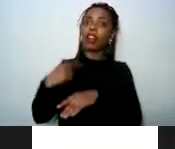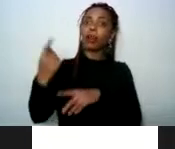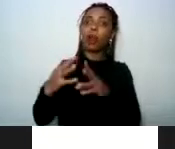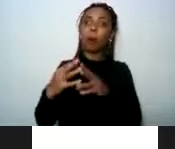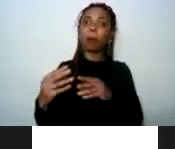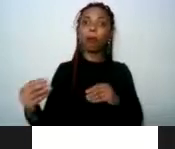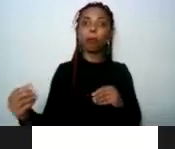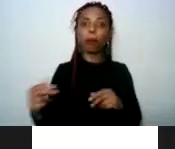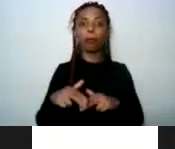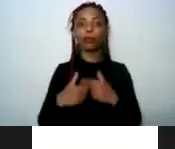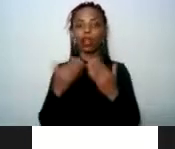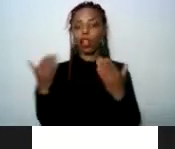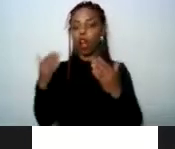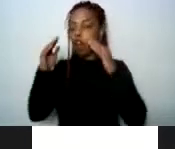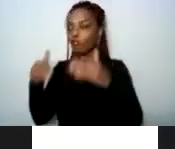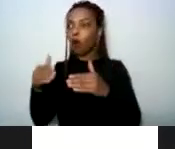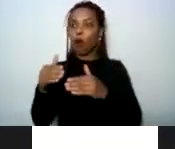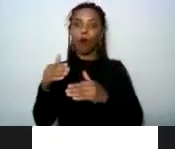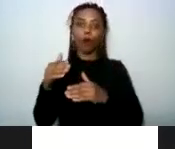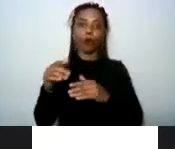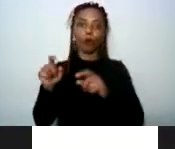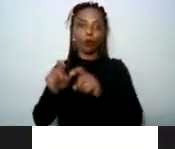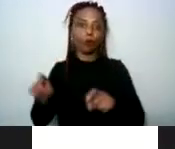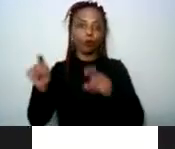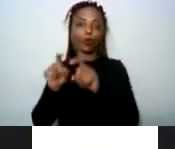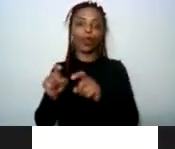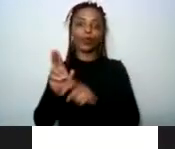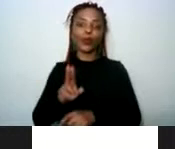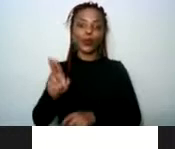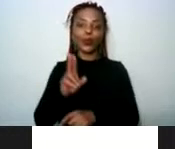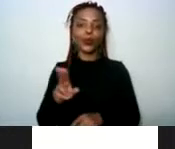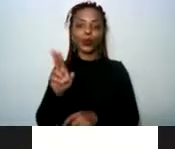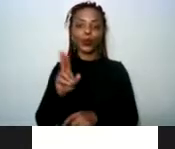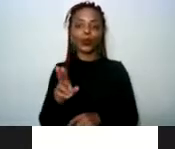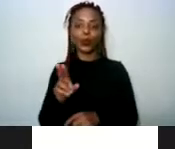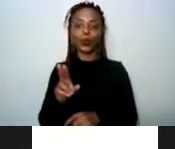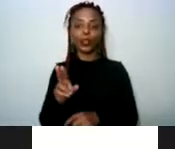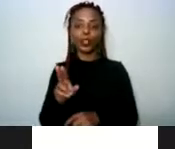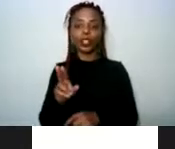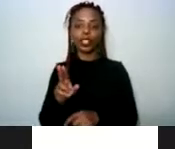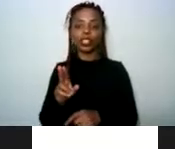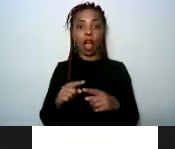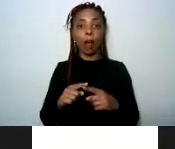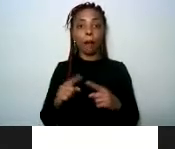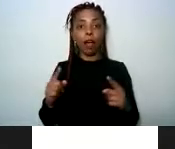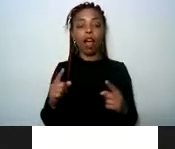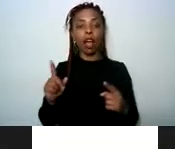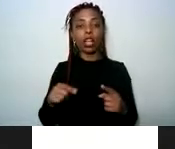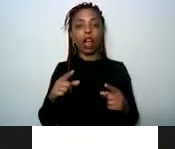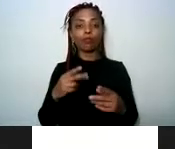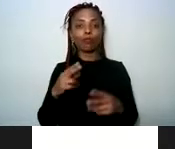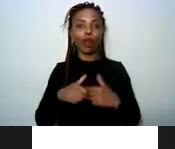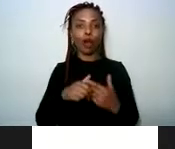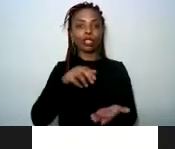informatização ou quanto pela essa mudança de centros da cidade de São Paulo. Aqui a